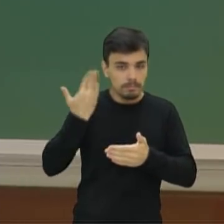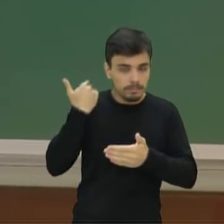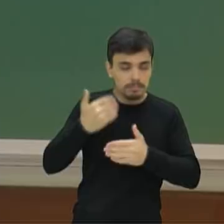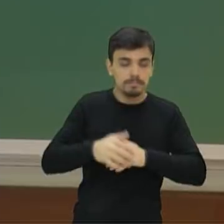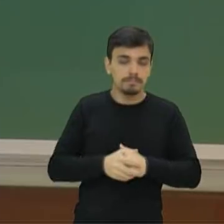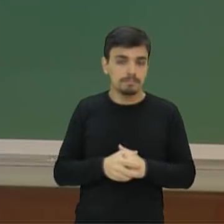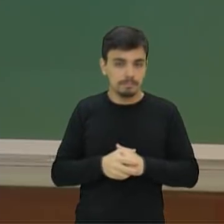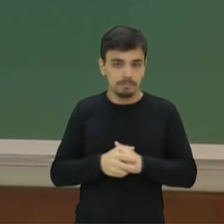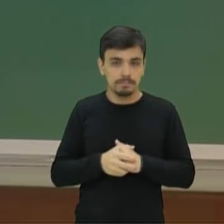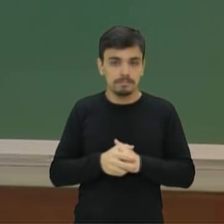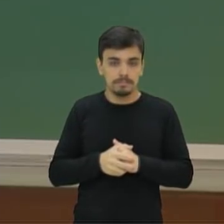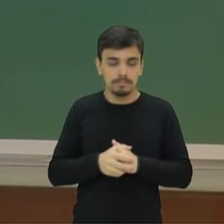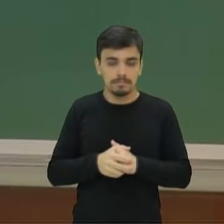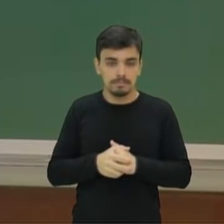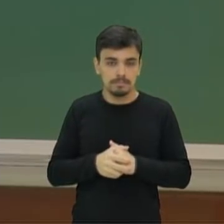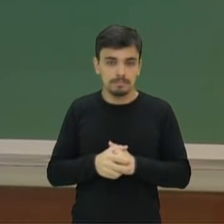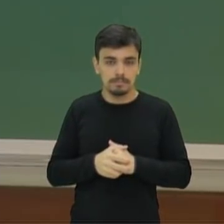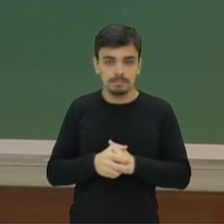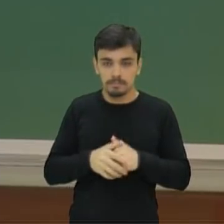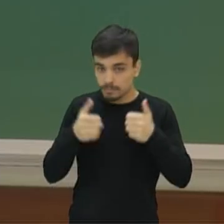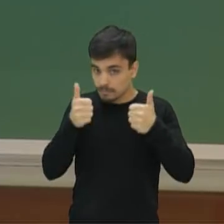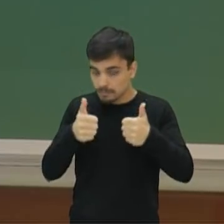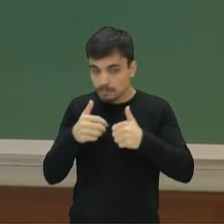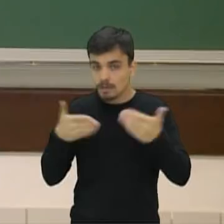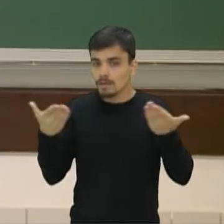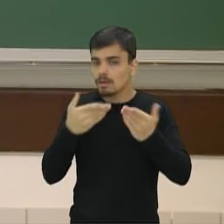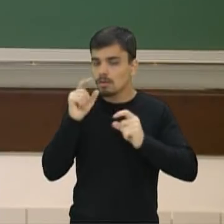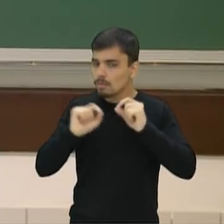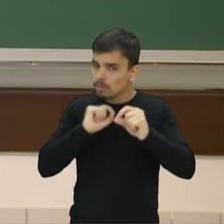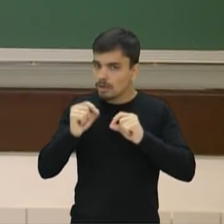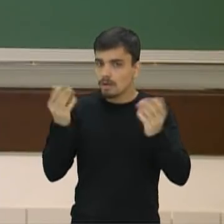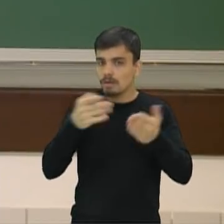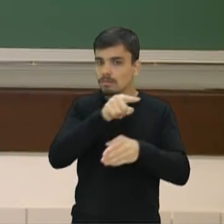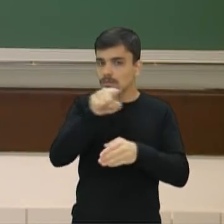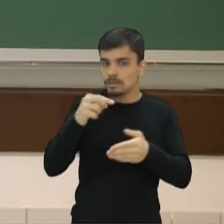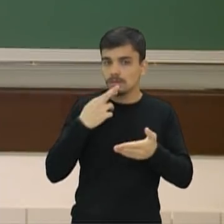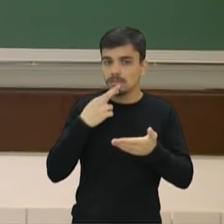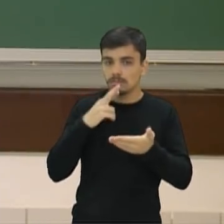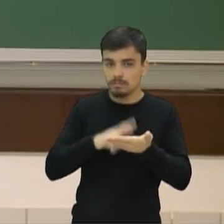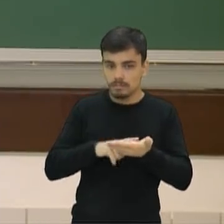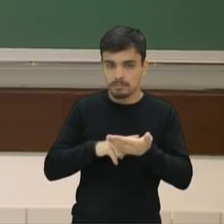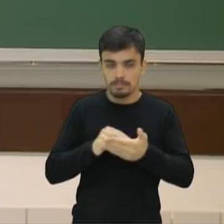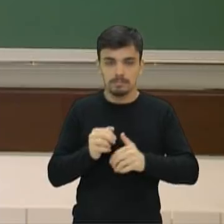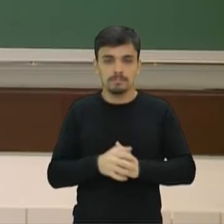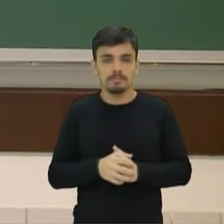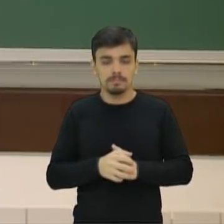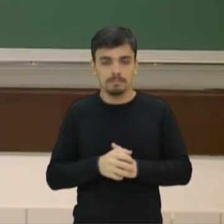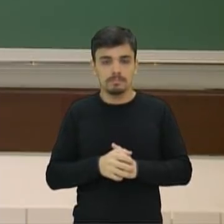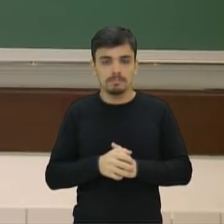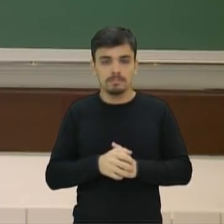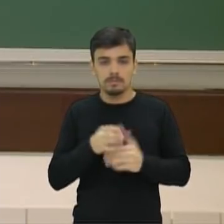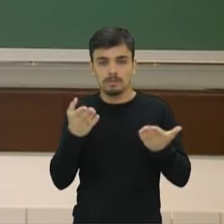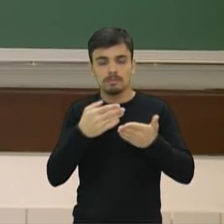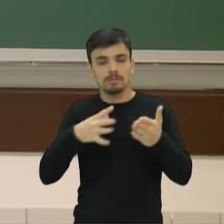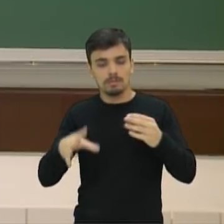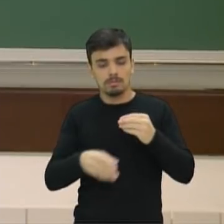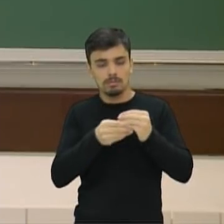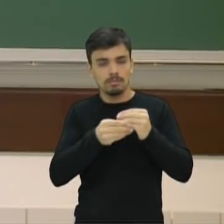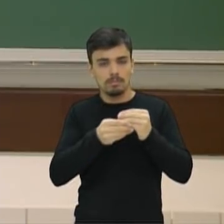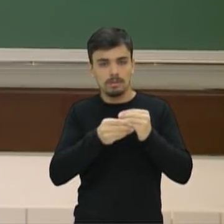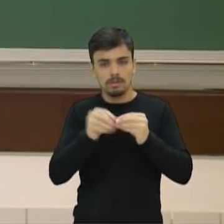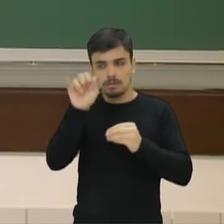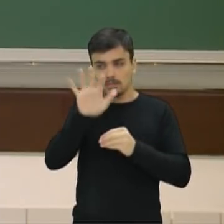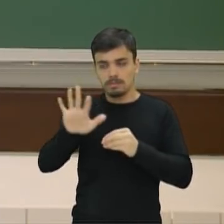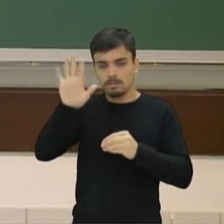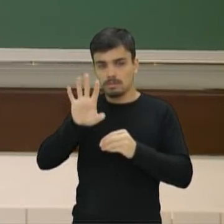criada, então tudo no passado, beleza? Certo? E agora? Agora é a tua vez. It's your time. Agora você vai completar para mim essas figuras